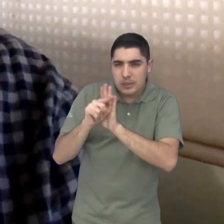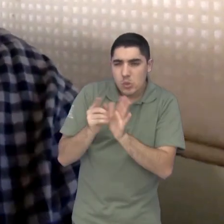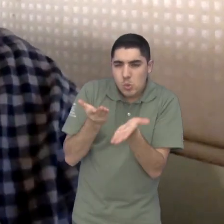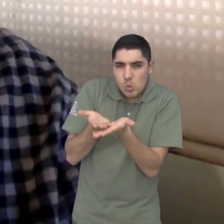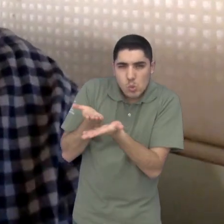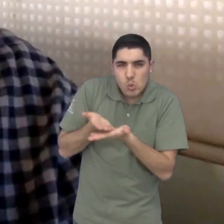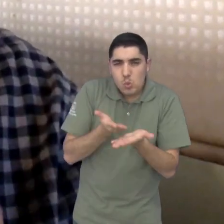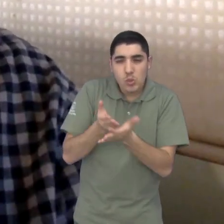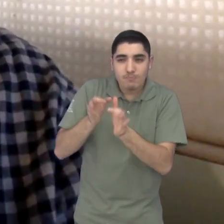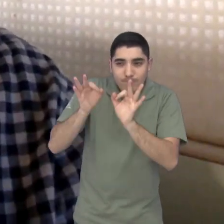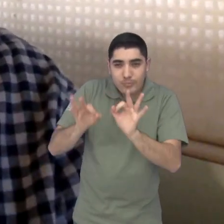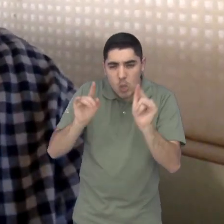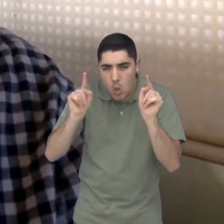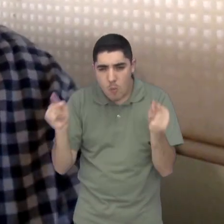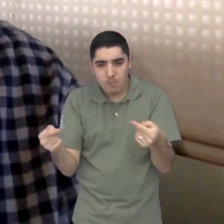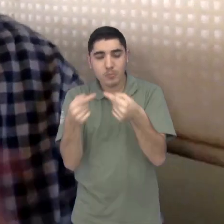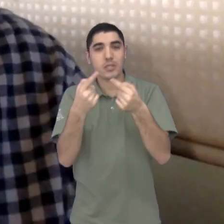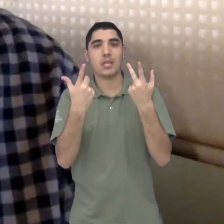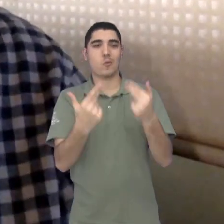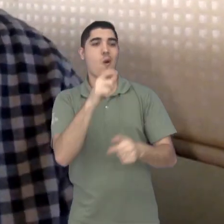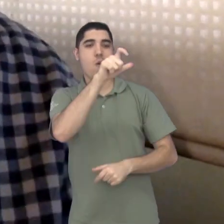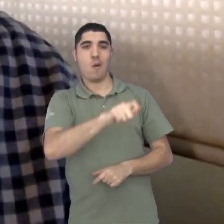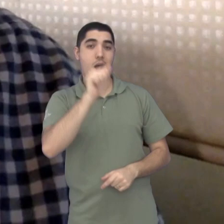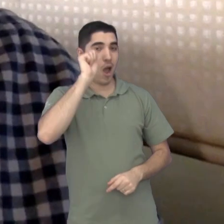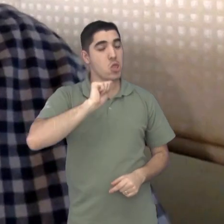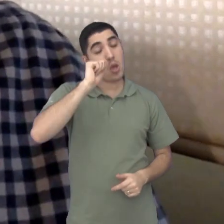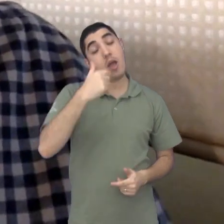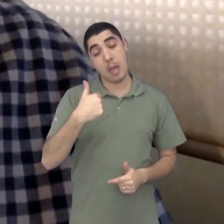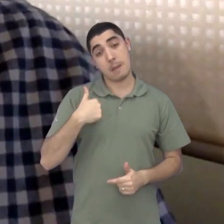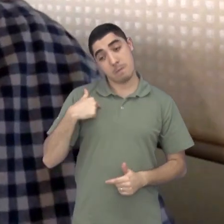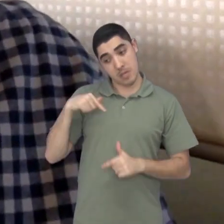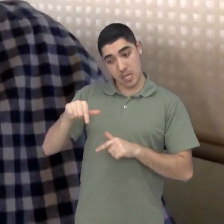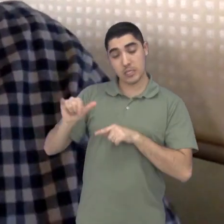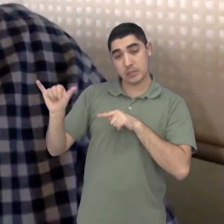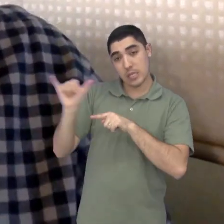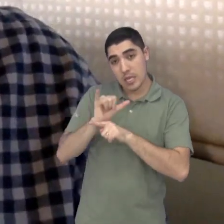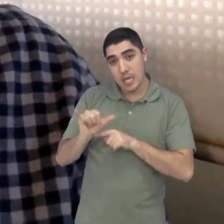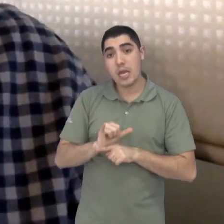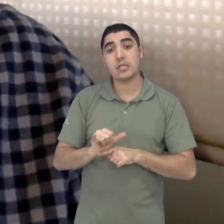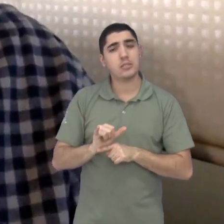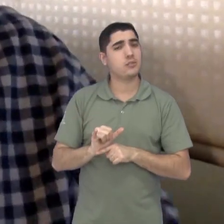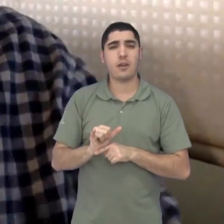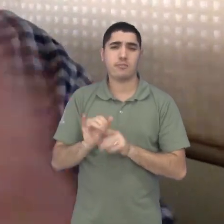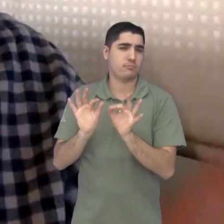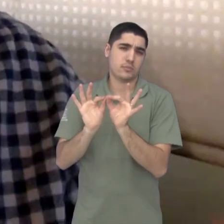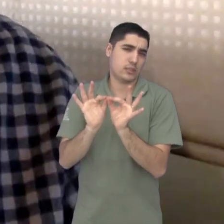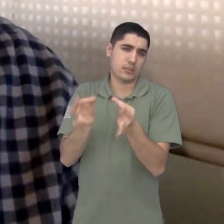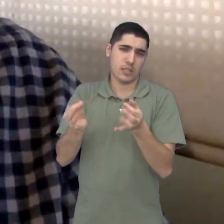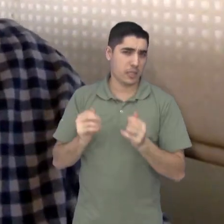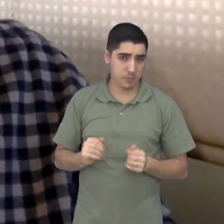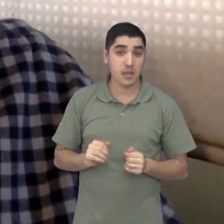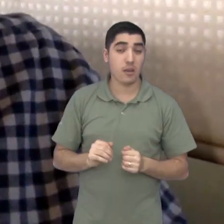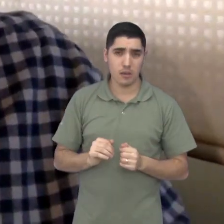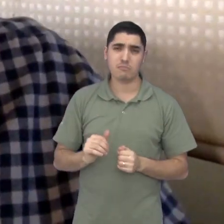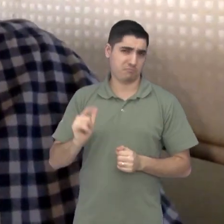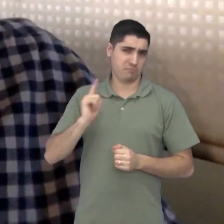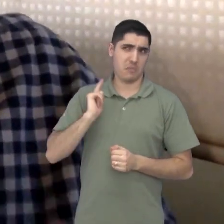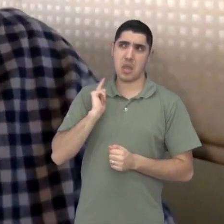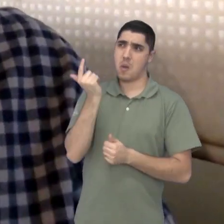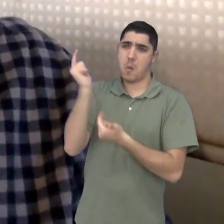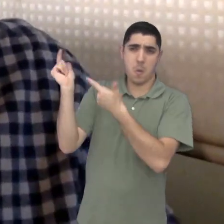fazer exatamente aquilo que ele fez. Então, meu método é simples. Imagino que deve ter muita gente que faz